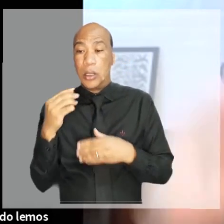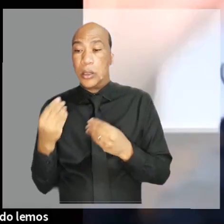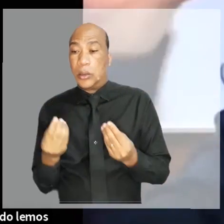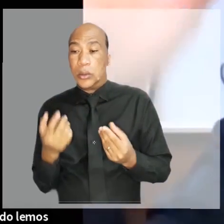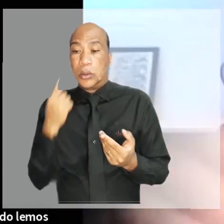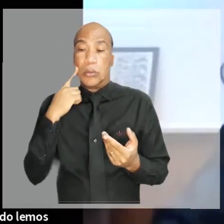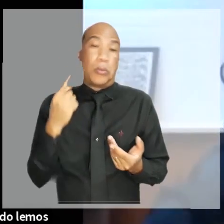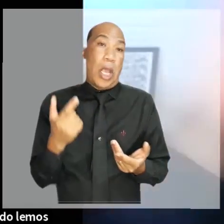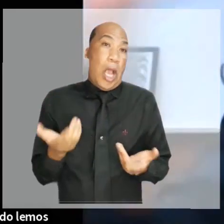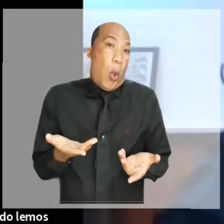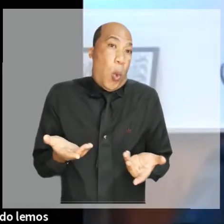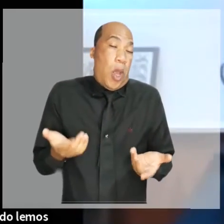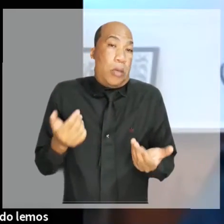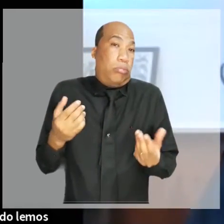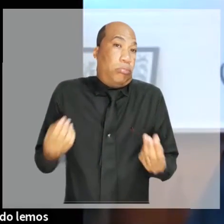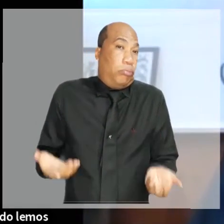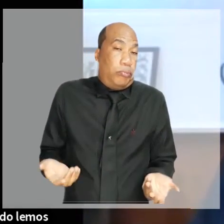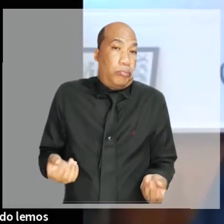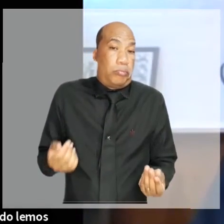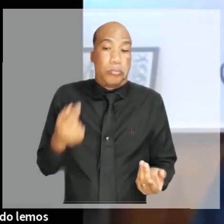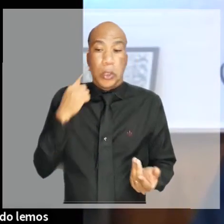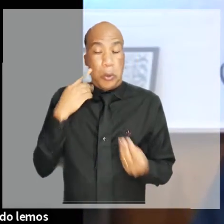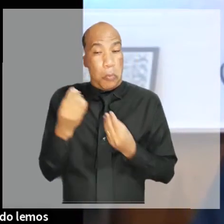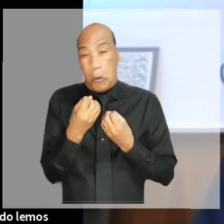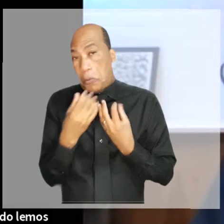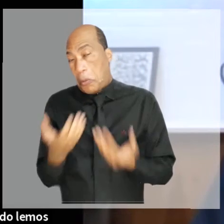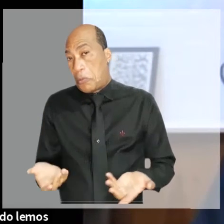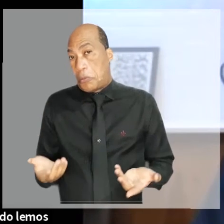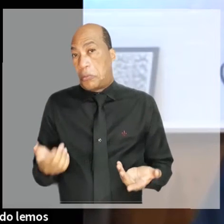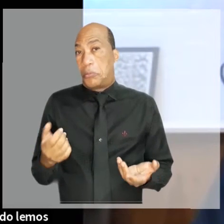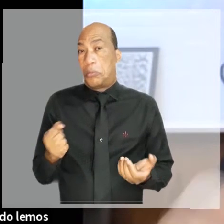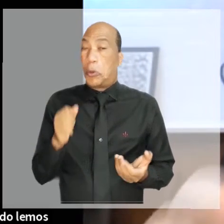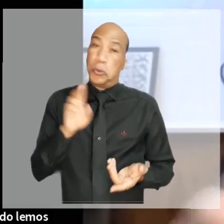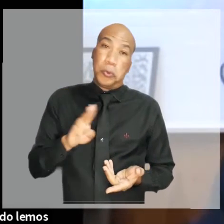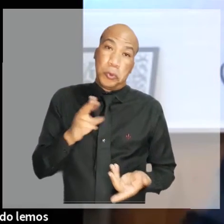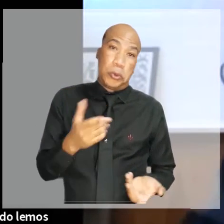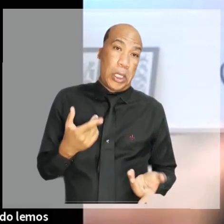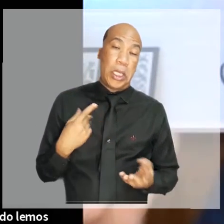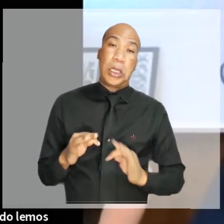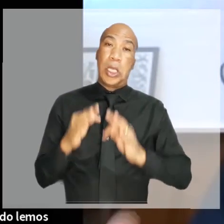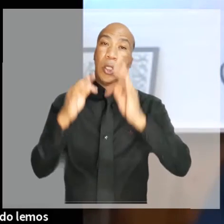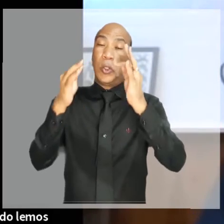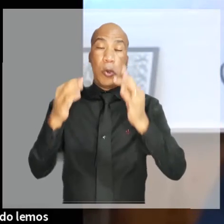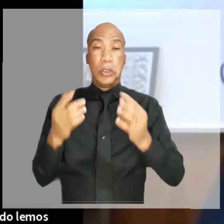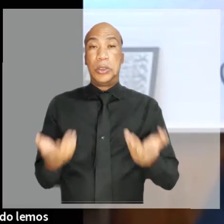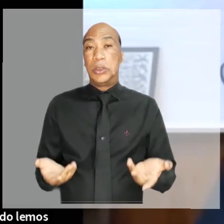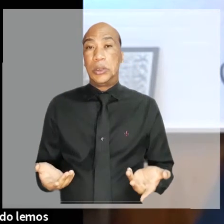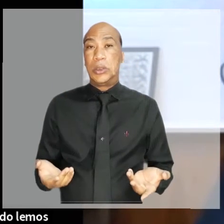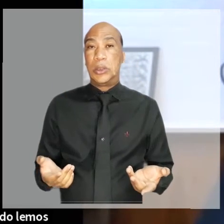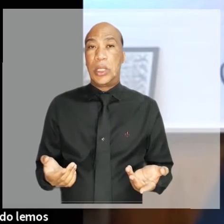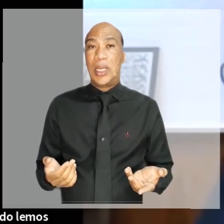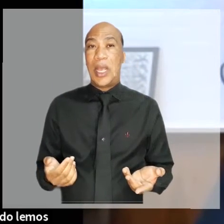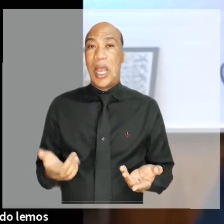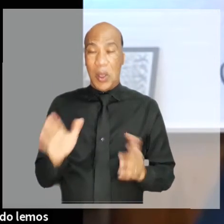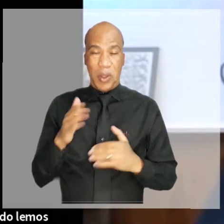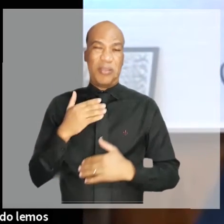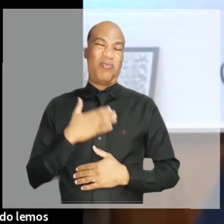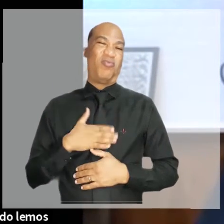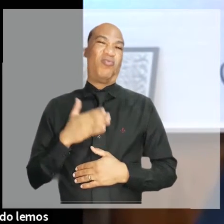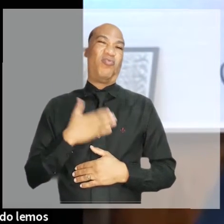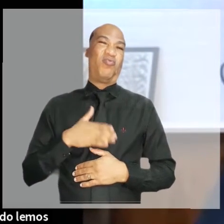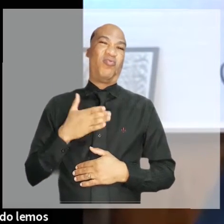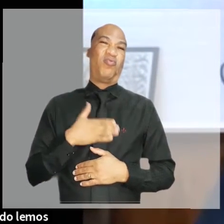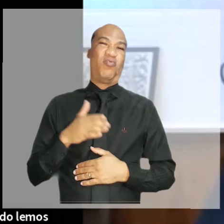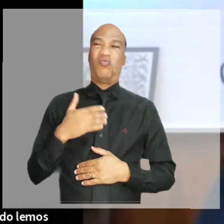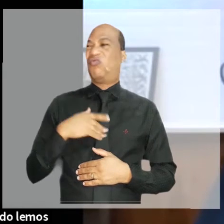interessante. Não é um momento em que você acha que ela é uma panaceia que vai resolver tudo, mas é um momento em que ela mostra realmente qual é o seu